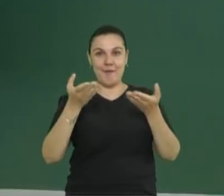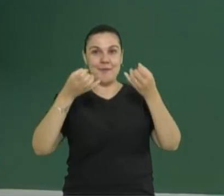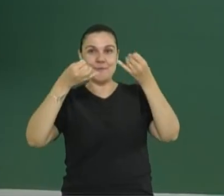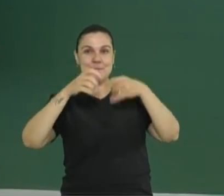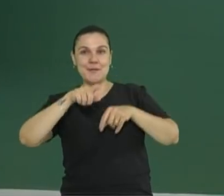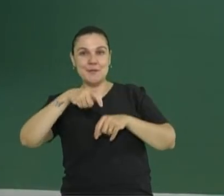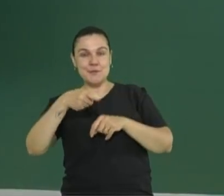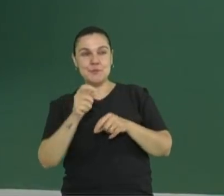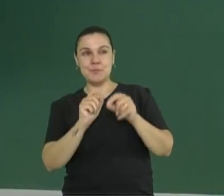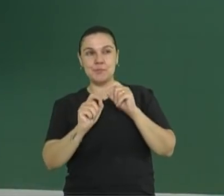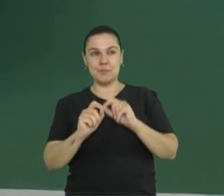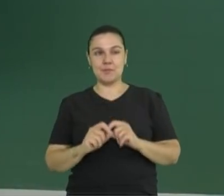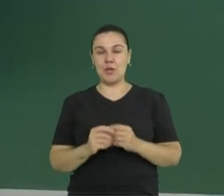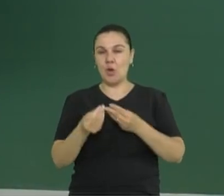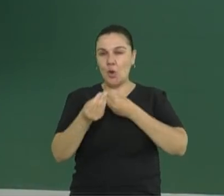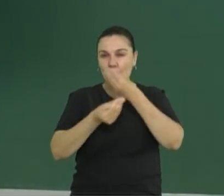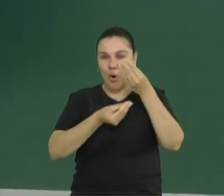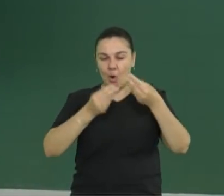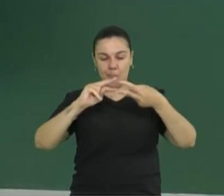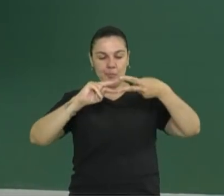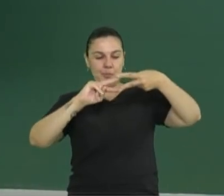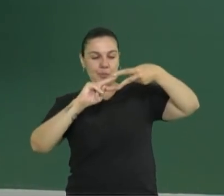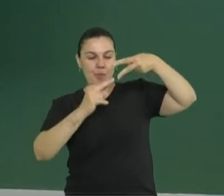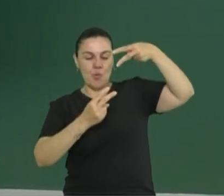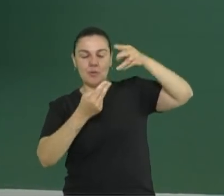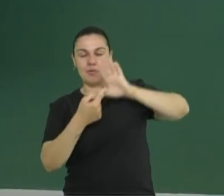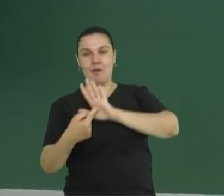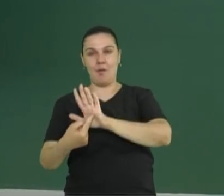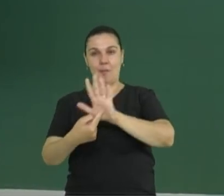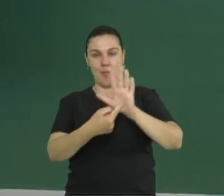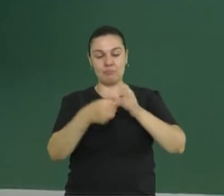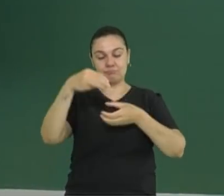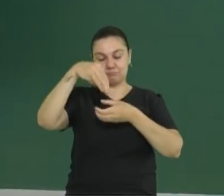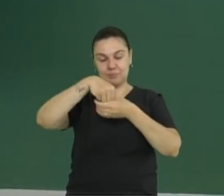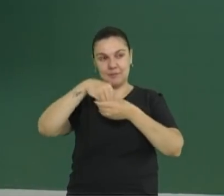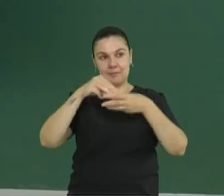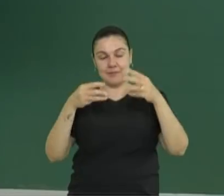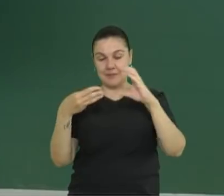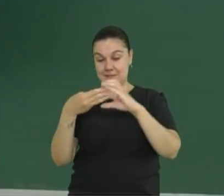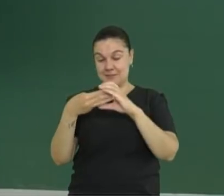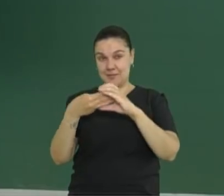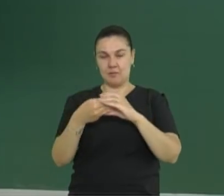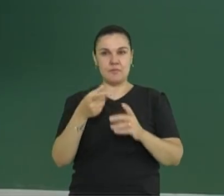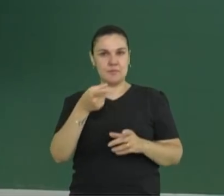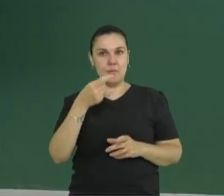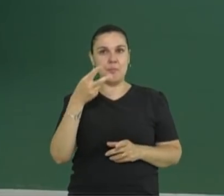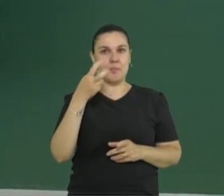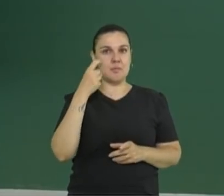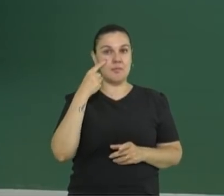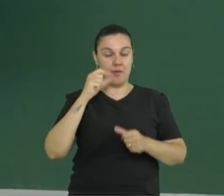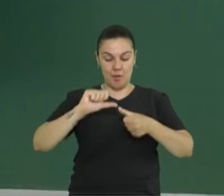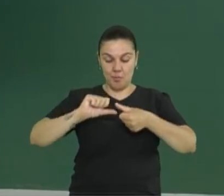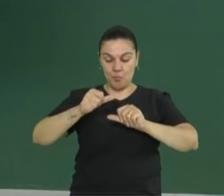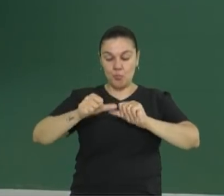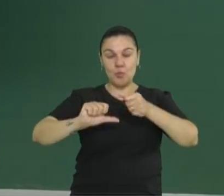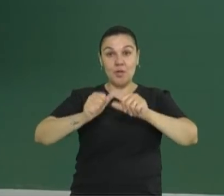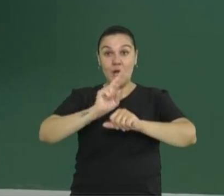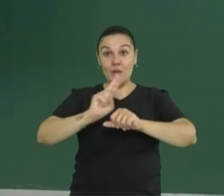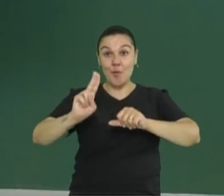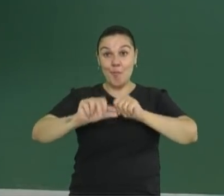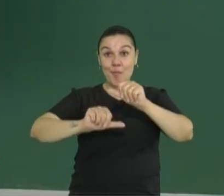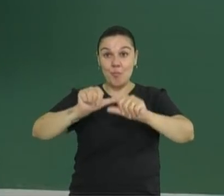para vocês como o material genético se apresenta nas nossas células. Vocês vão perceber que vai mudando os